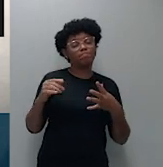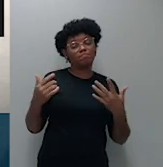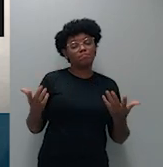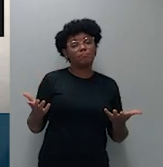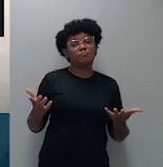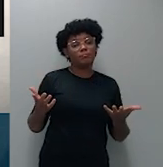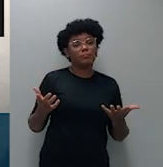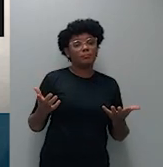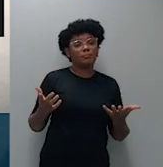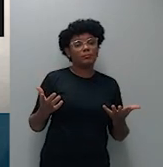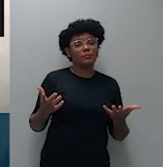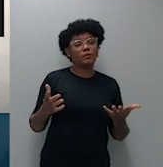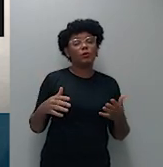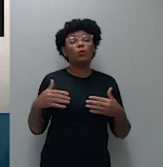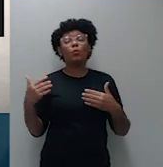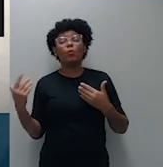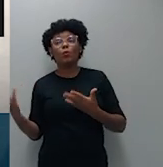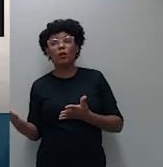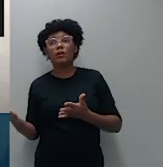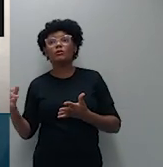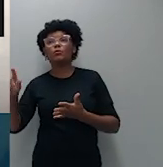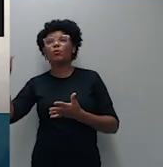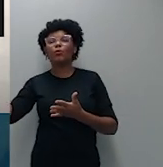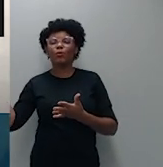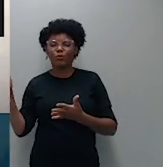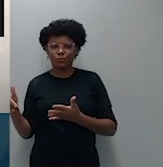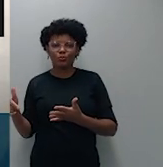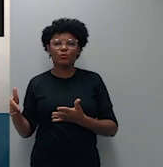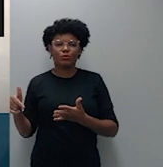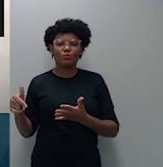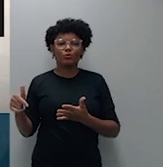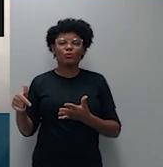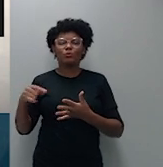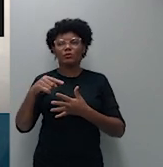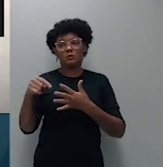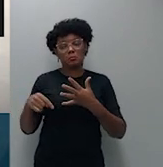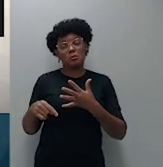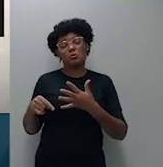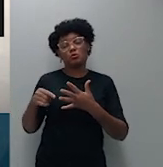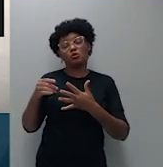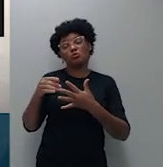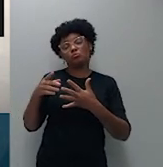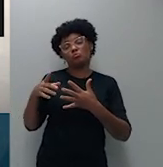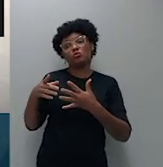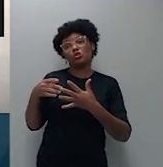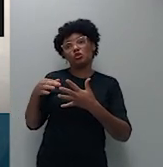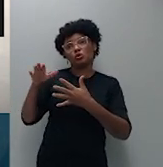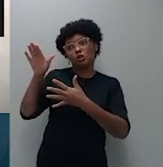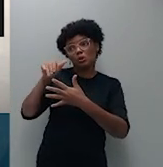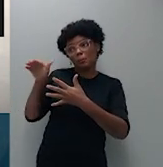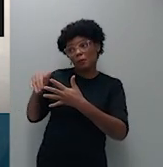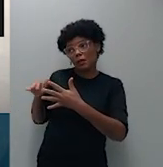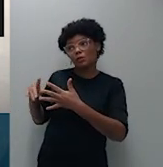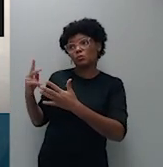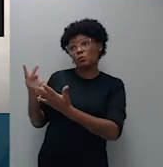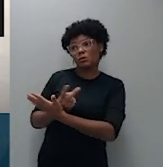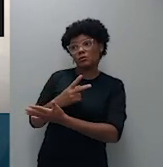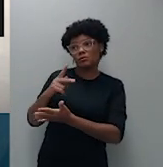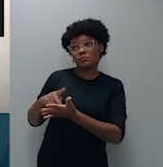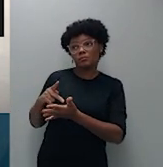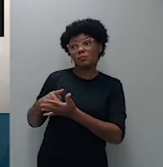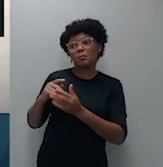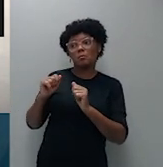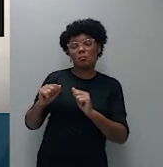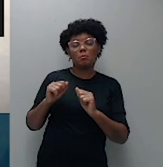quando outros fatores devem ser invocados no caso concreto aí poderemos chegar